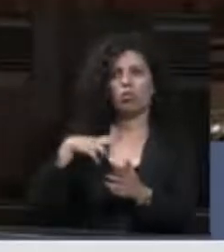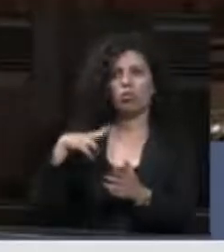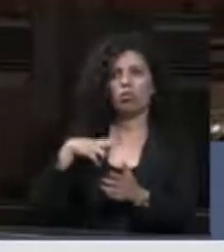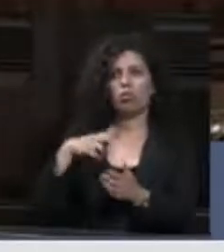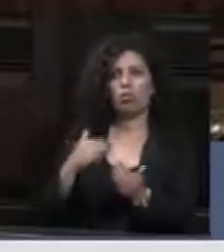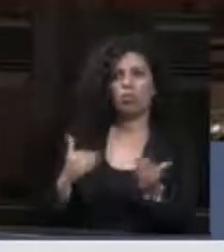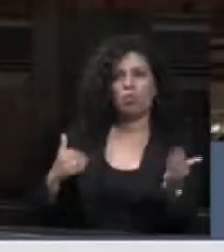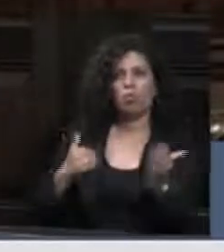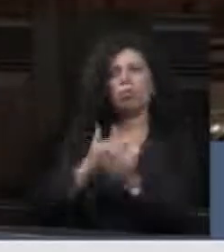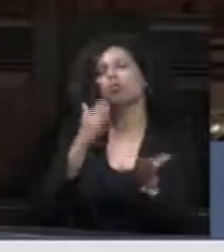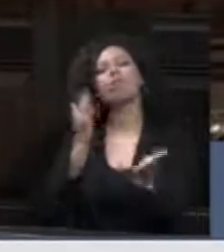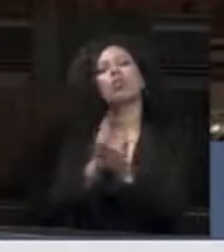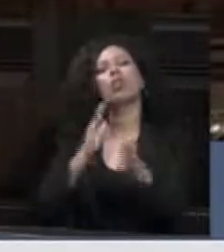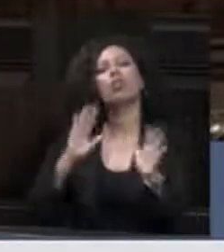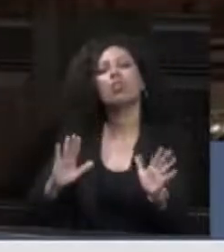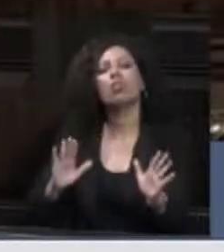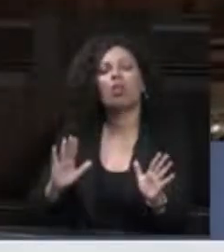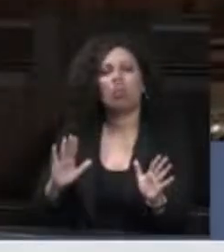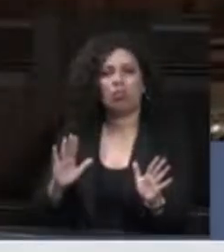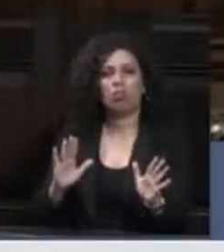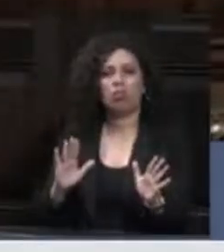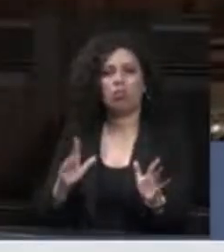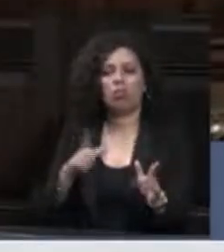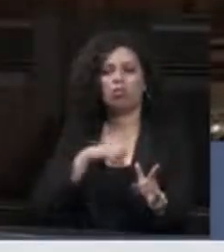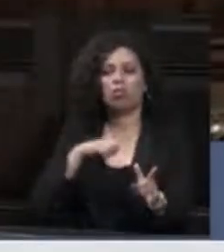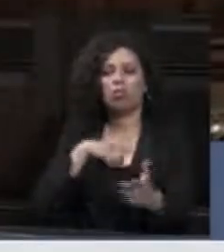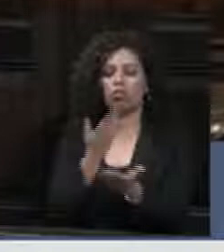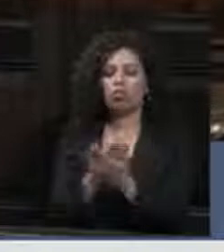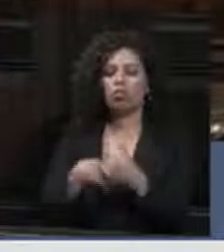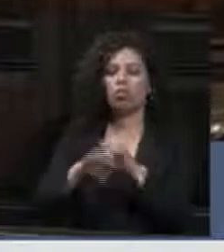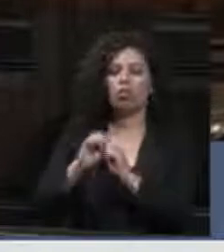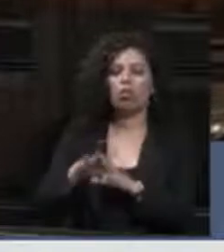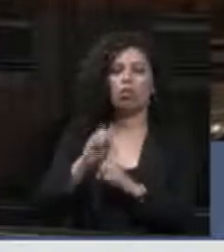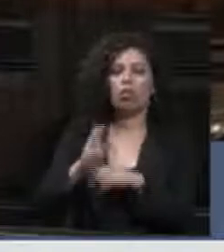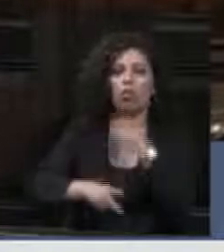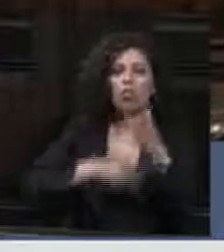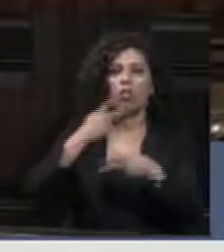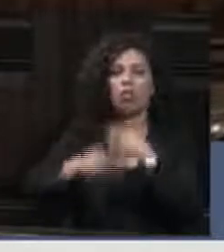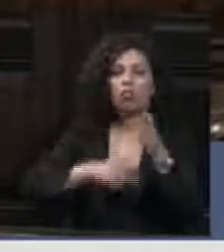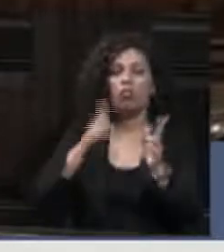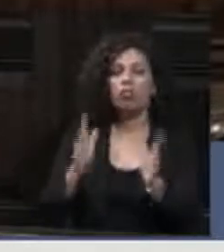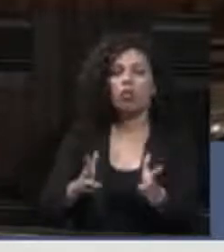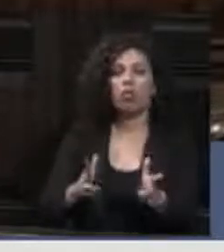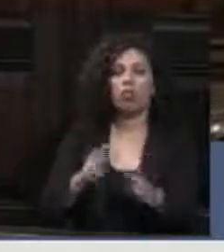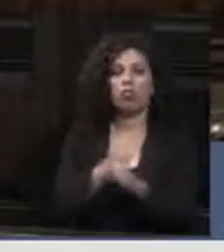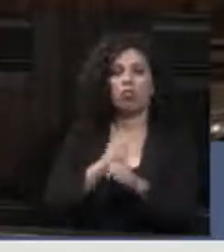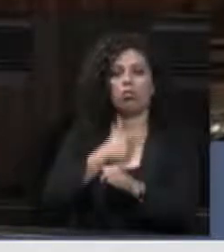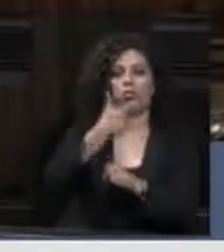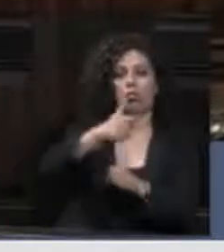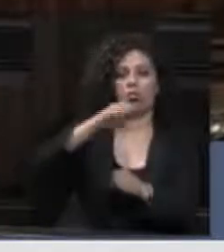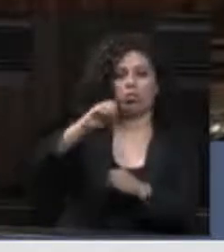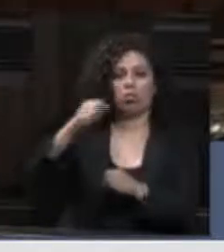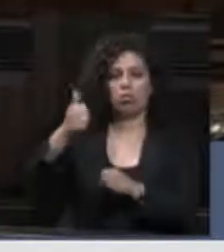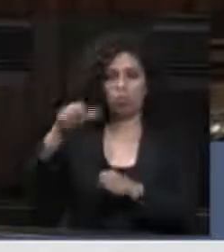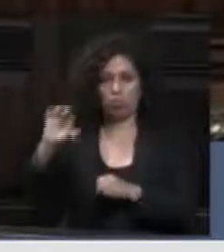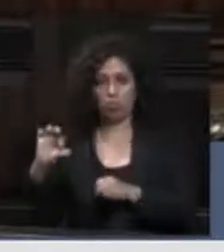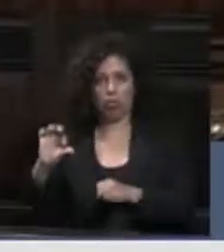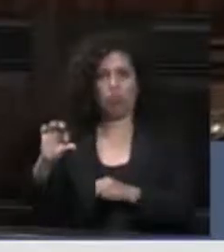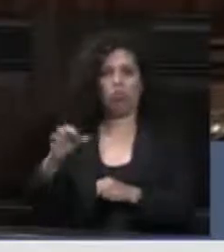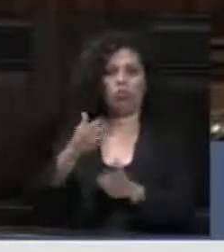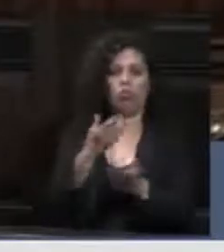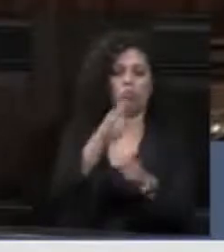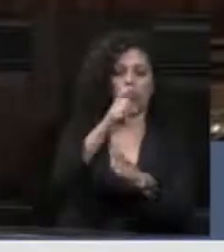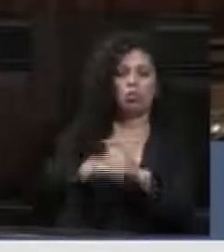de 2019, já consta no sítio eletrônico da FAETEC, já constam as